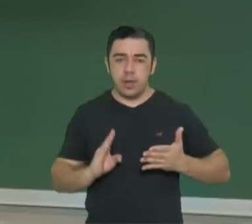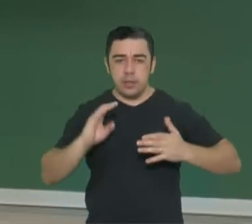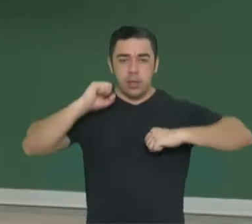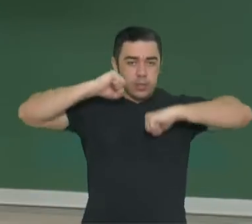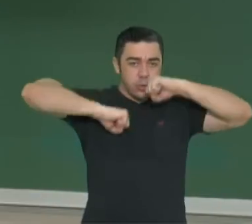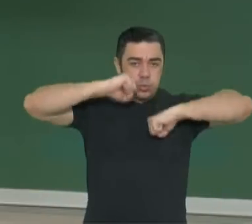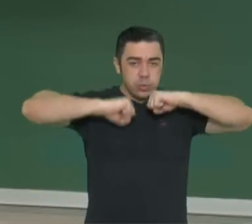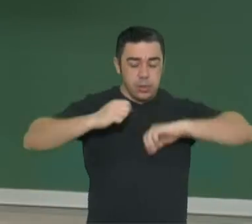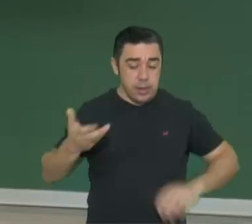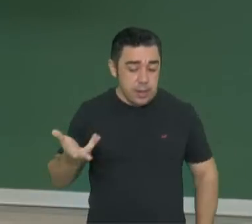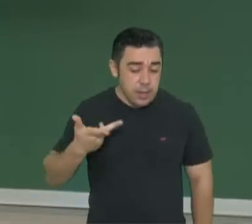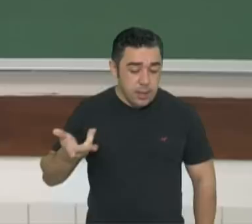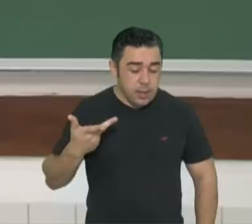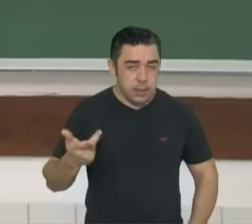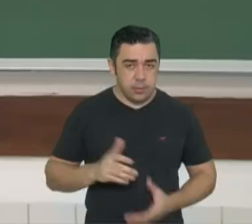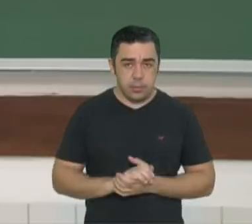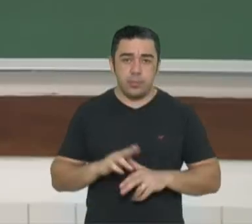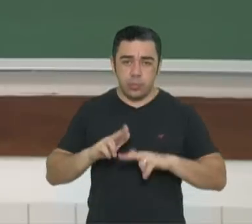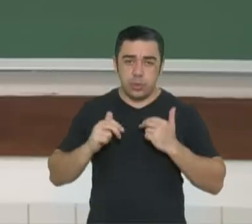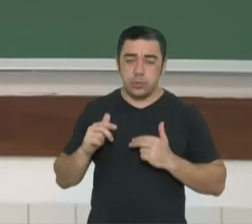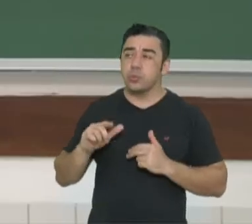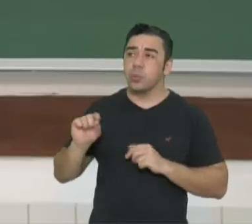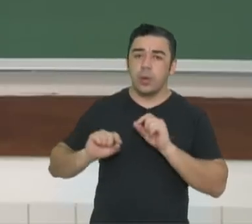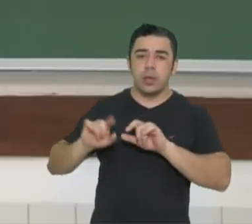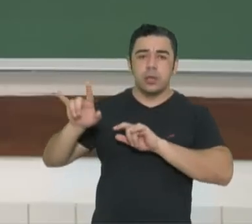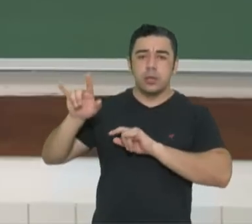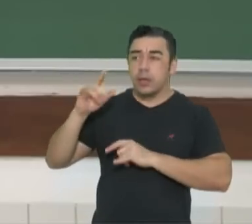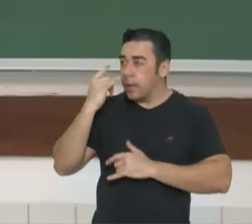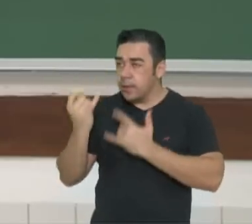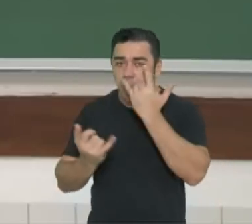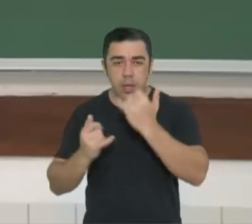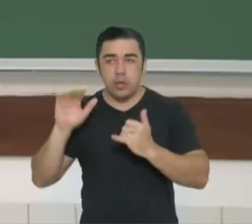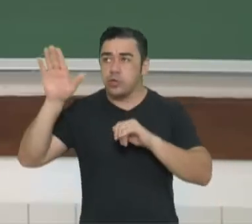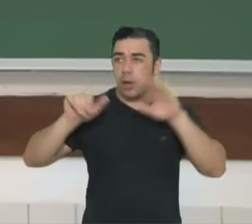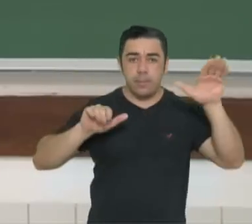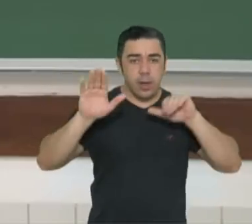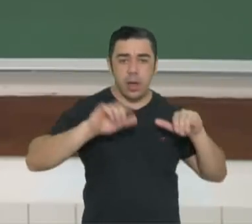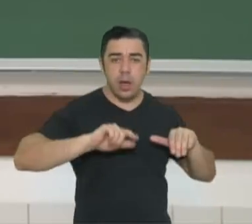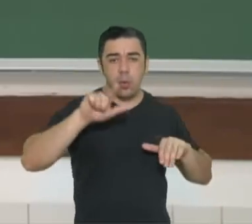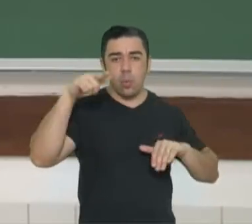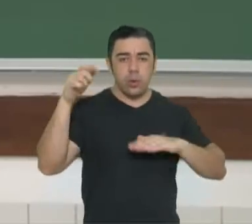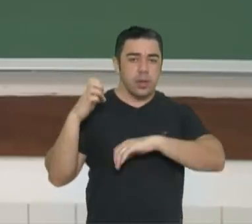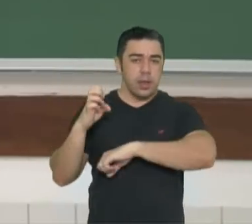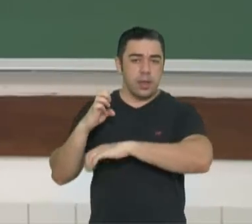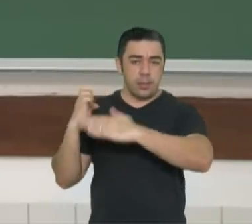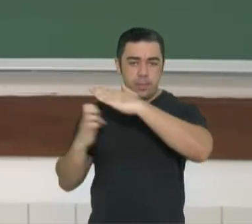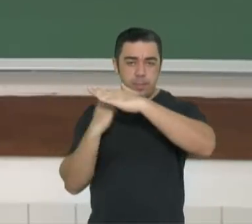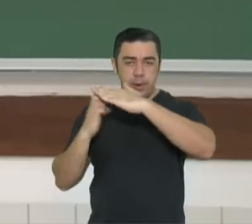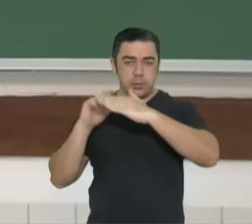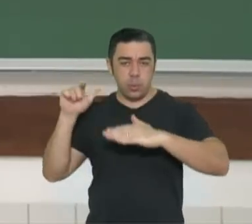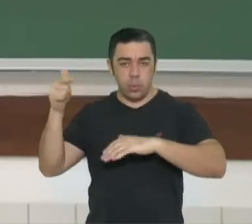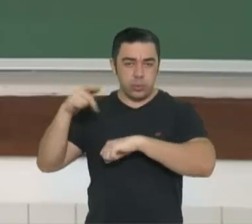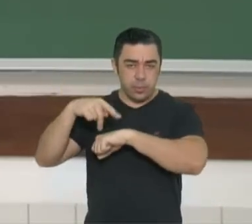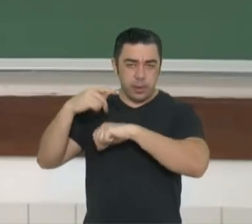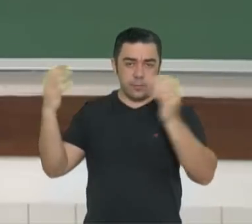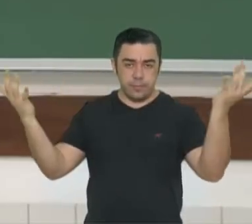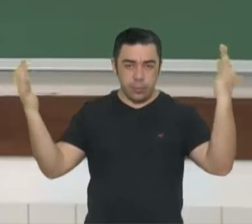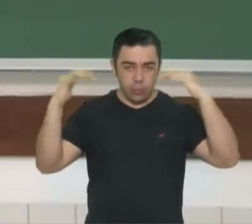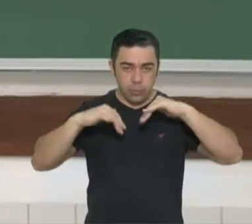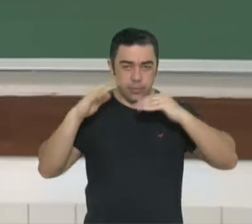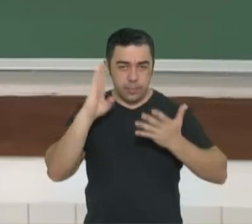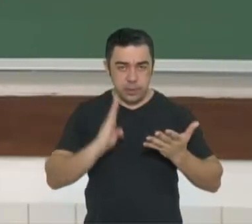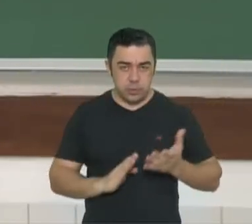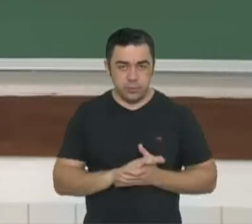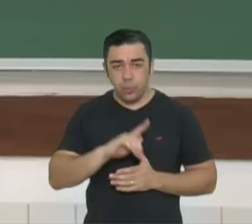acelerada e para isso atrair empresas multinacionais para o Brasil. Outra expressão marcante do